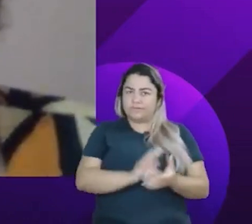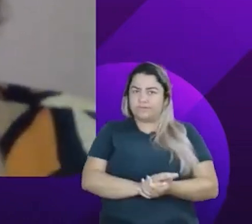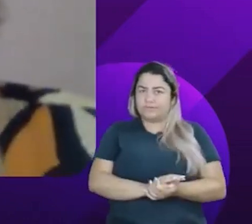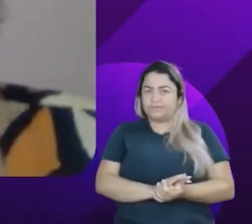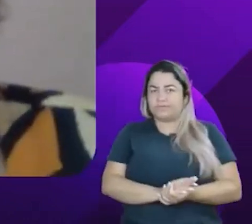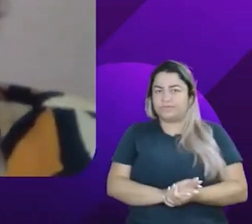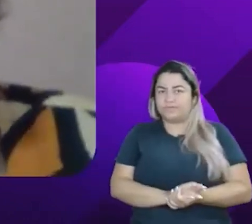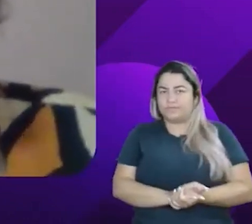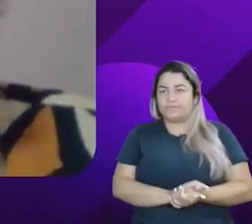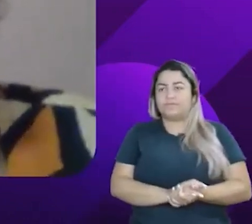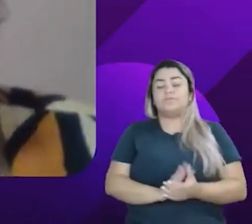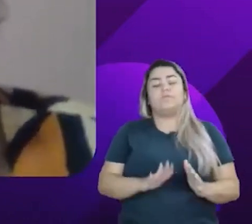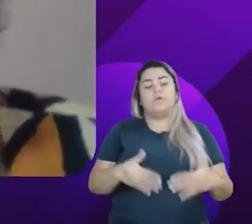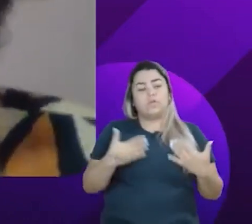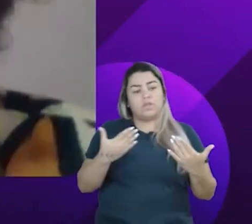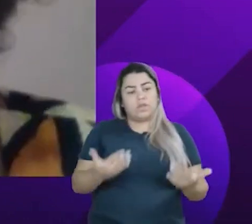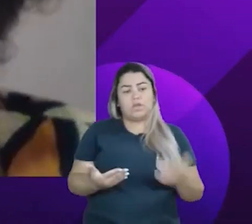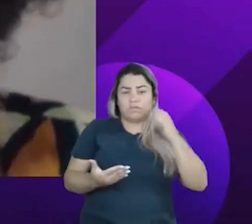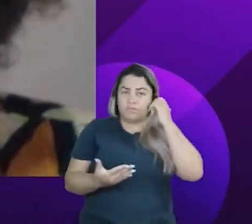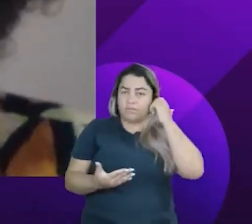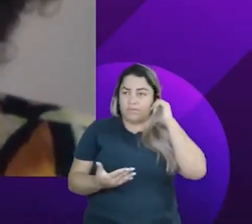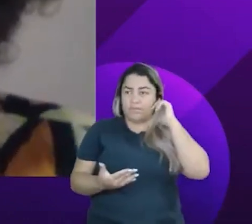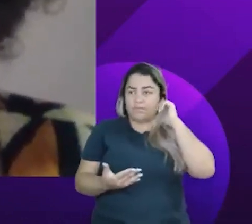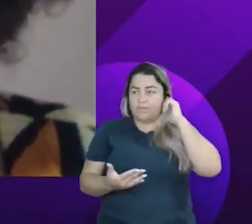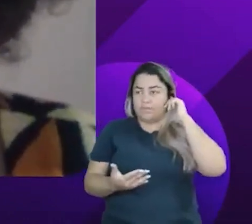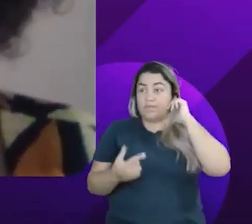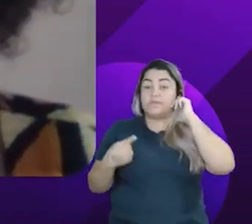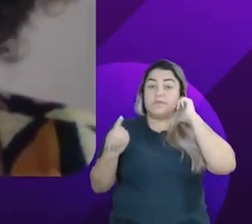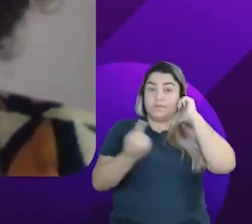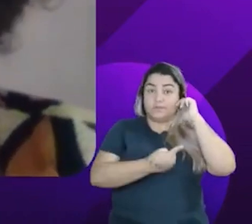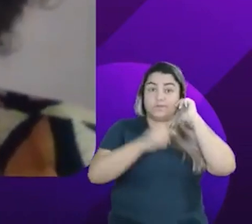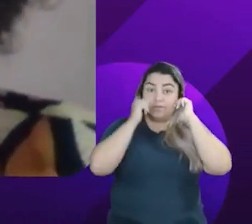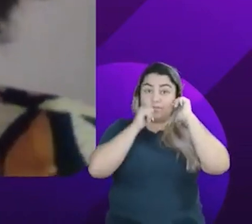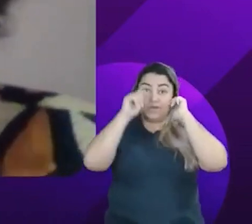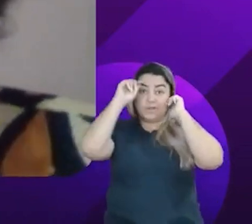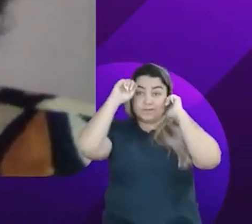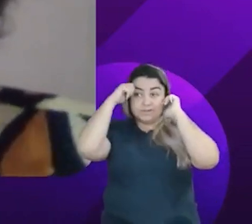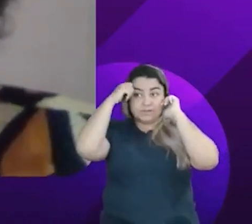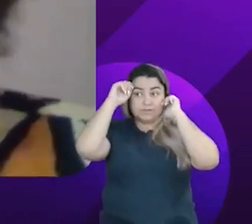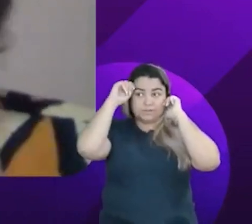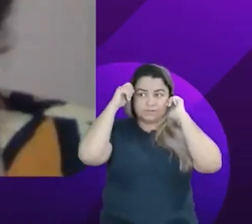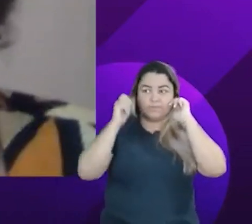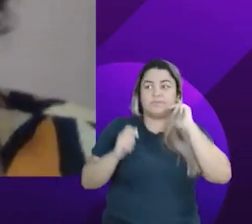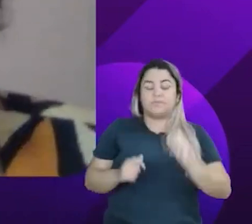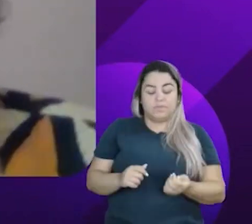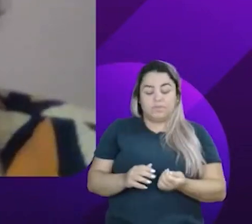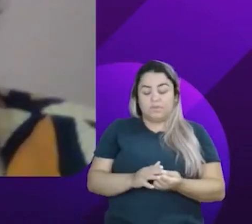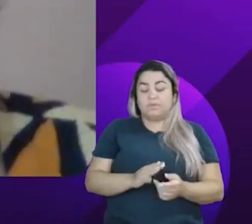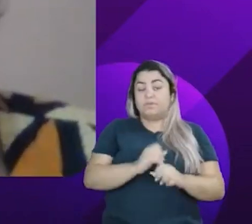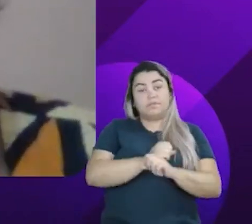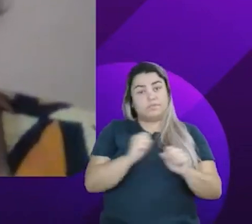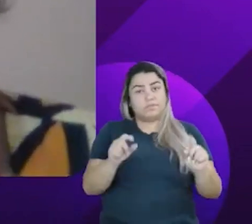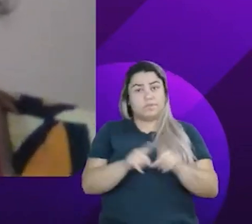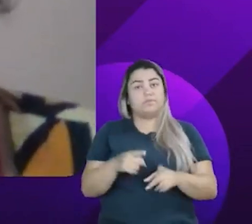não é? Então, o impacto que nós, como mulheres negras, possibilitamos a partir